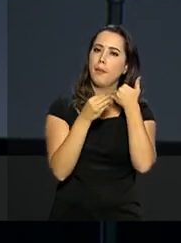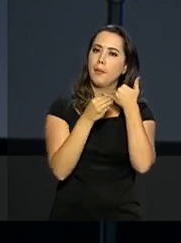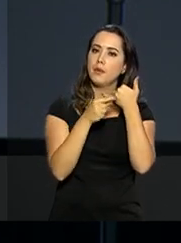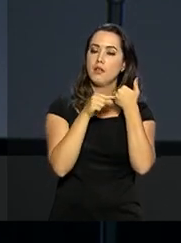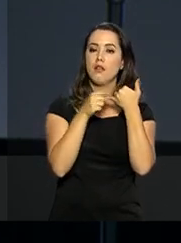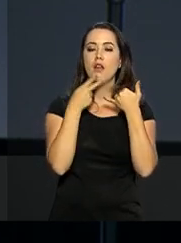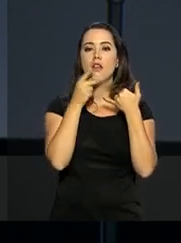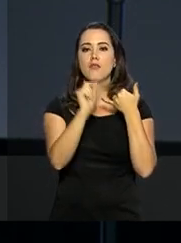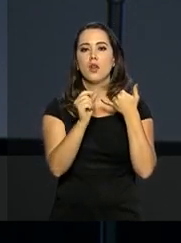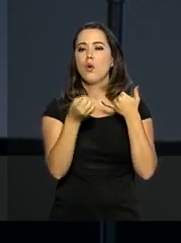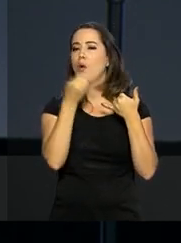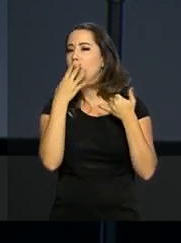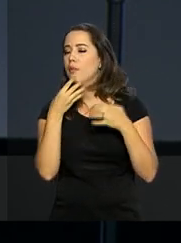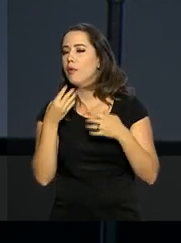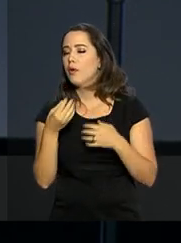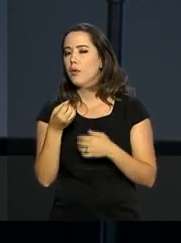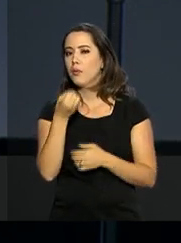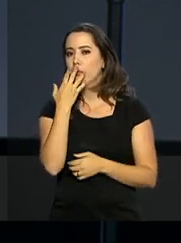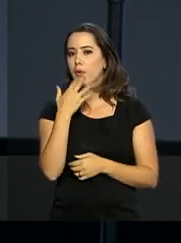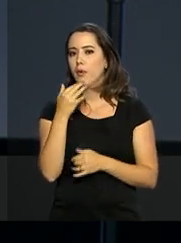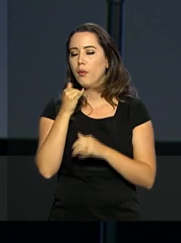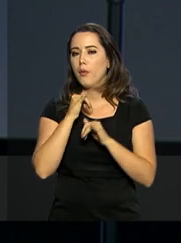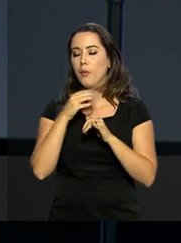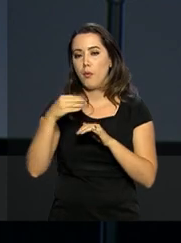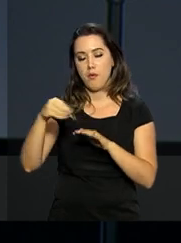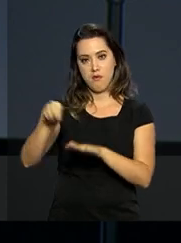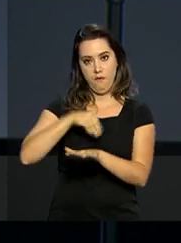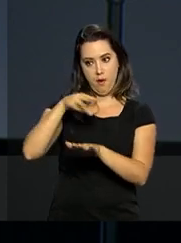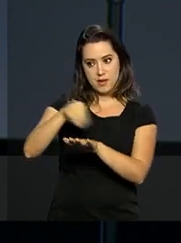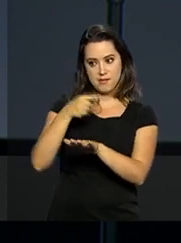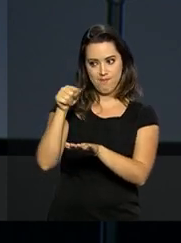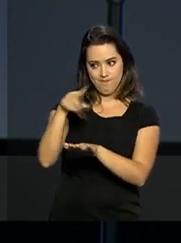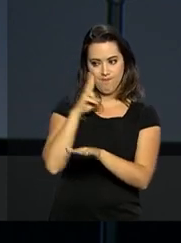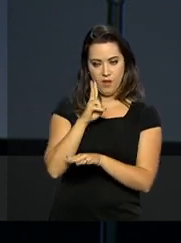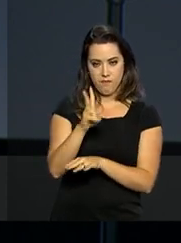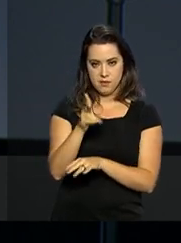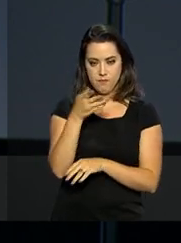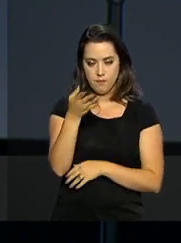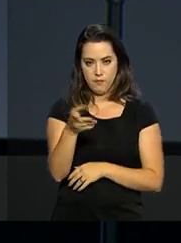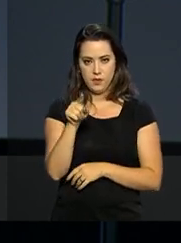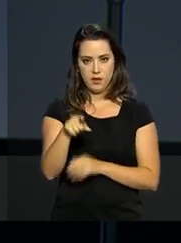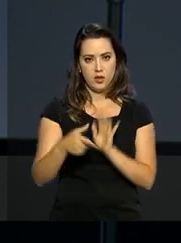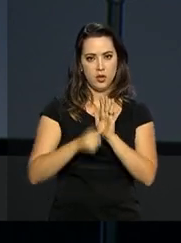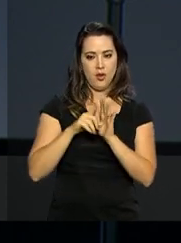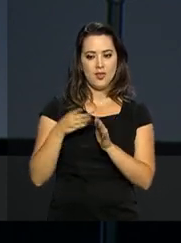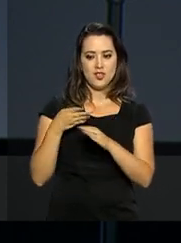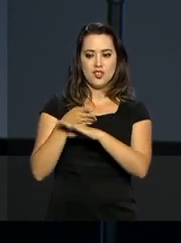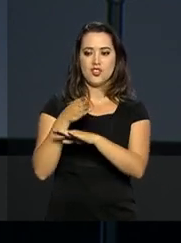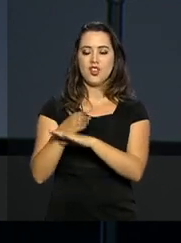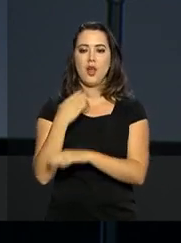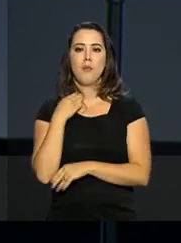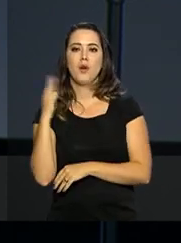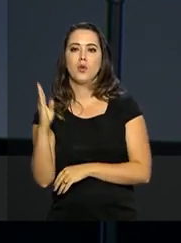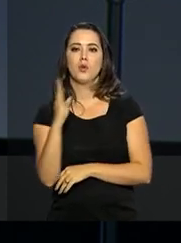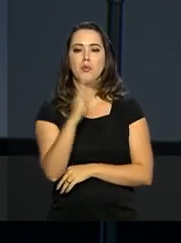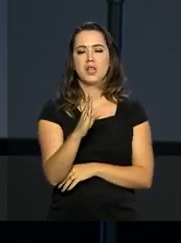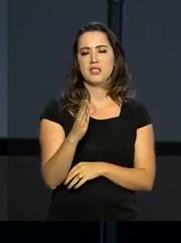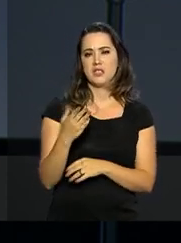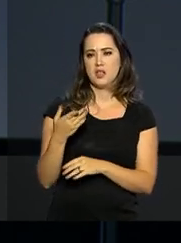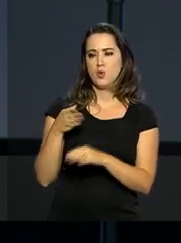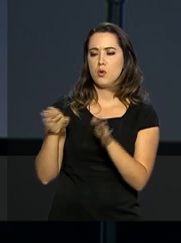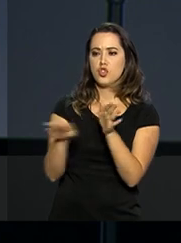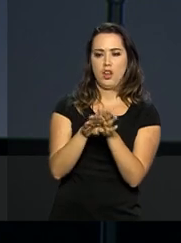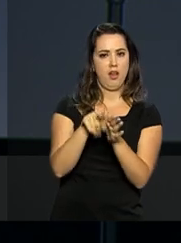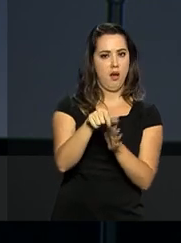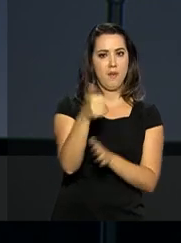Pezão, a ação do Banco do Brasil, quando nós chegamos, valia X, 15 reais,